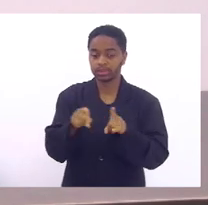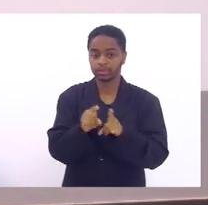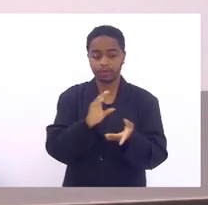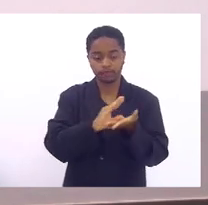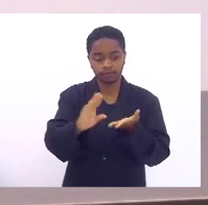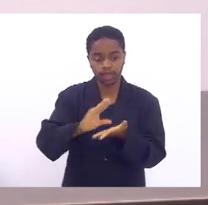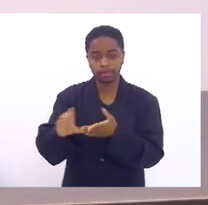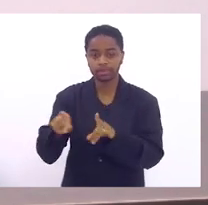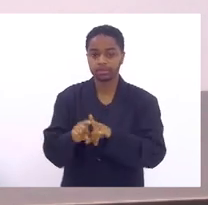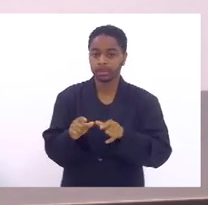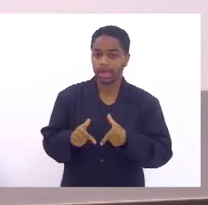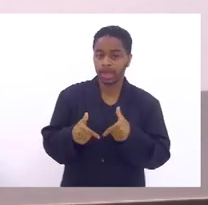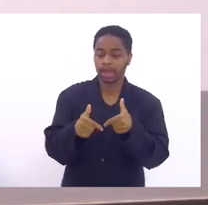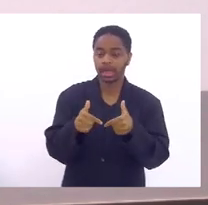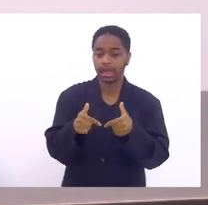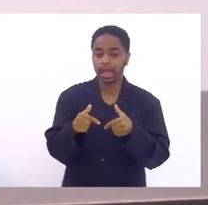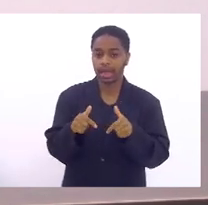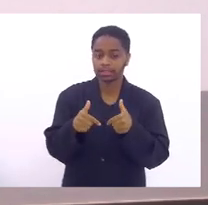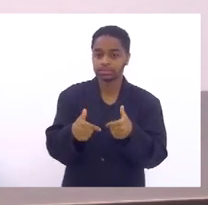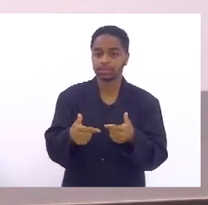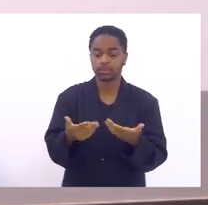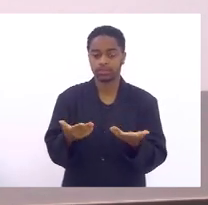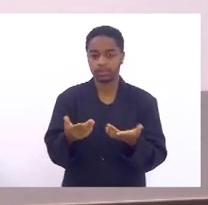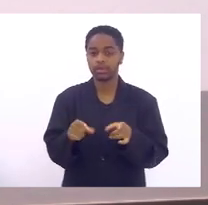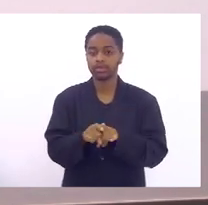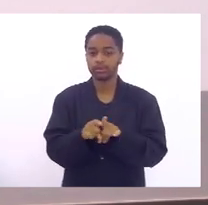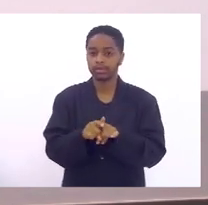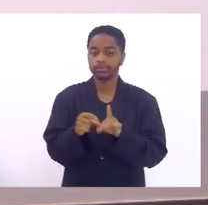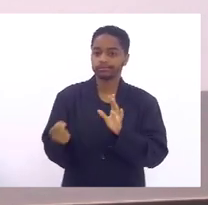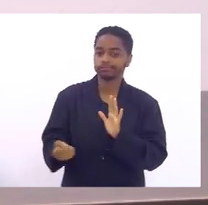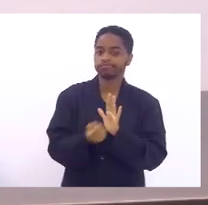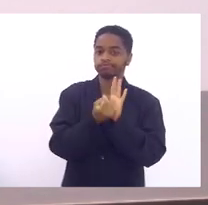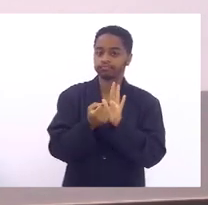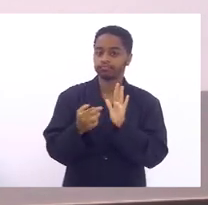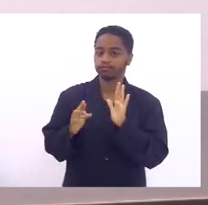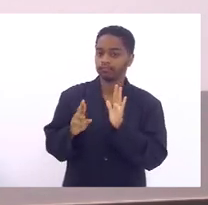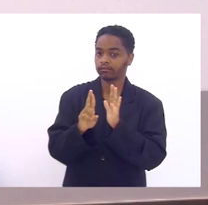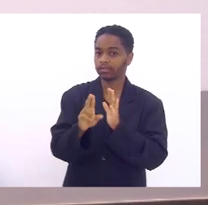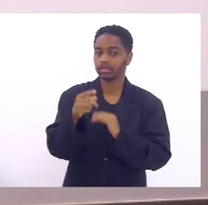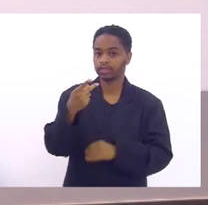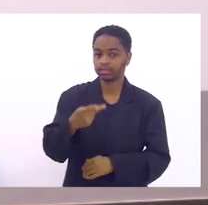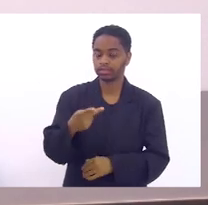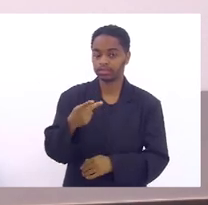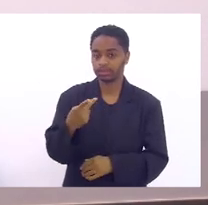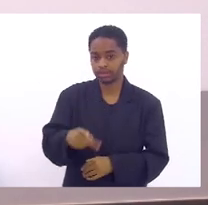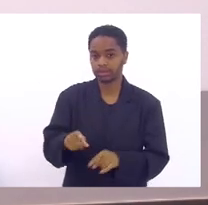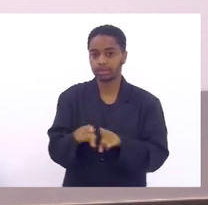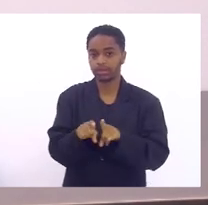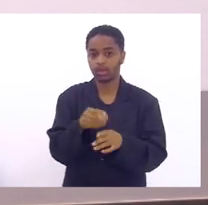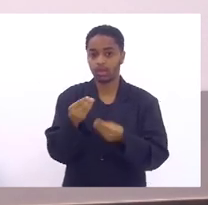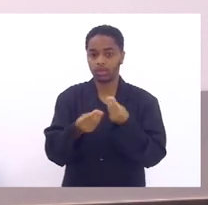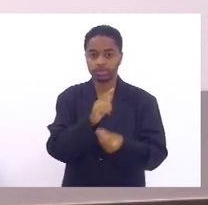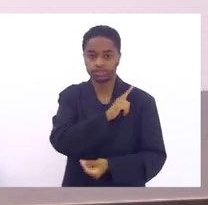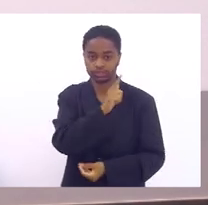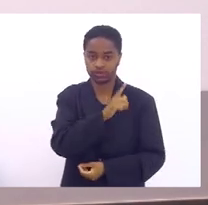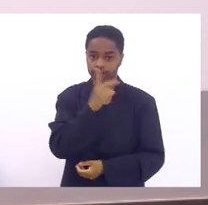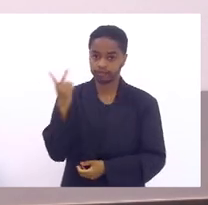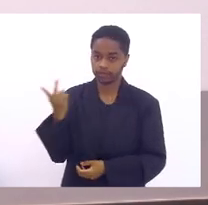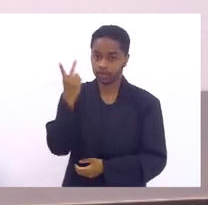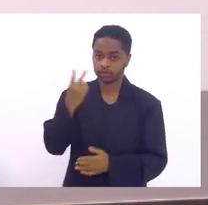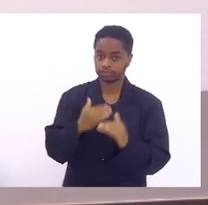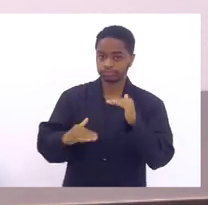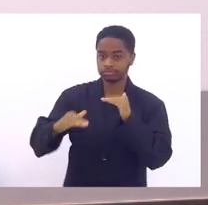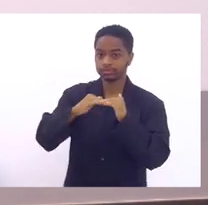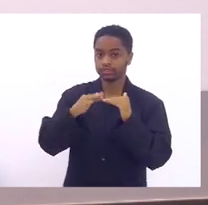de ações que tem tocado então assim isso é bastante simbólico e representativo também do quanto Essa gestão valoriza a Equidade de